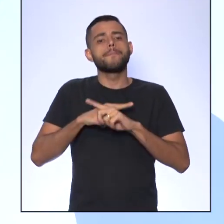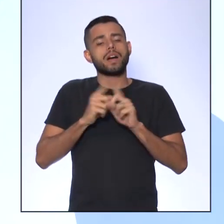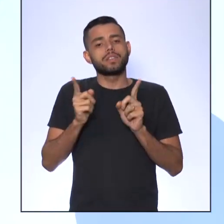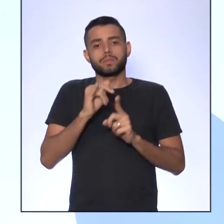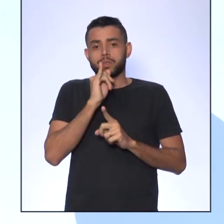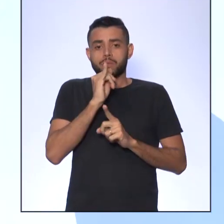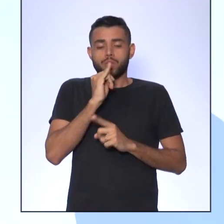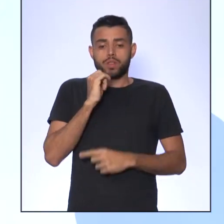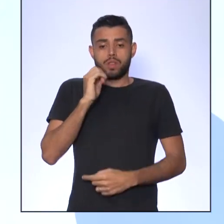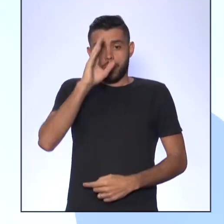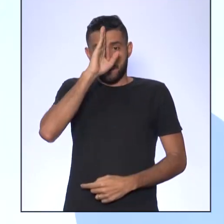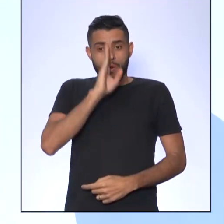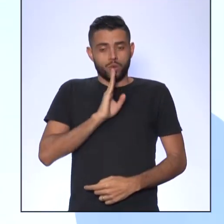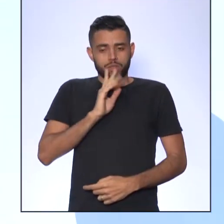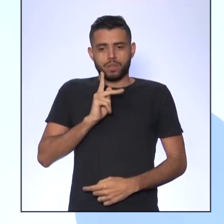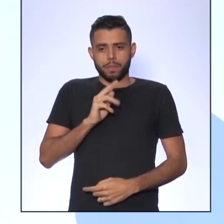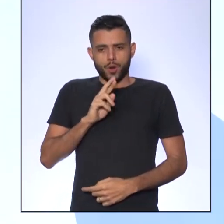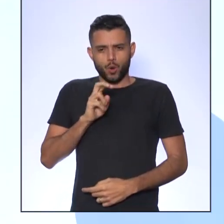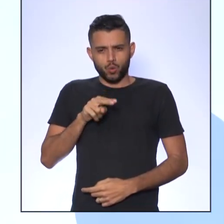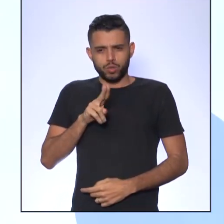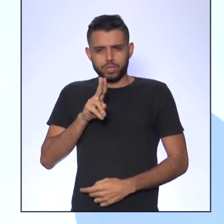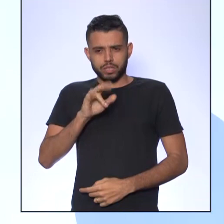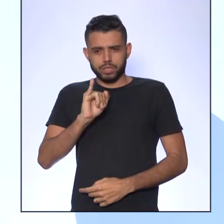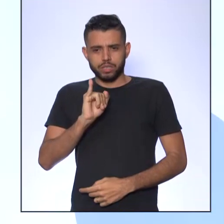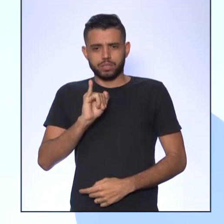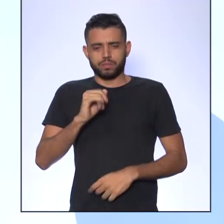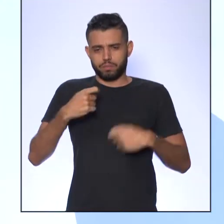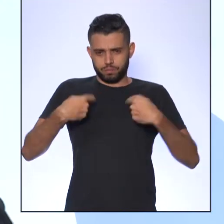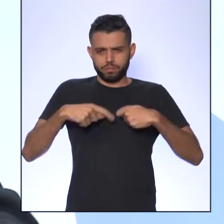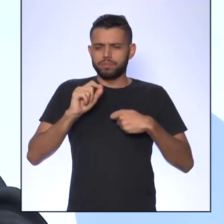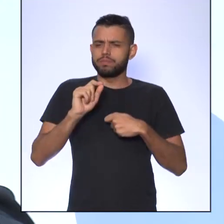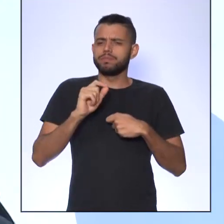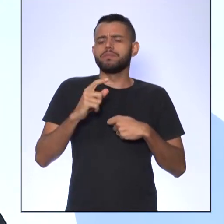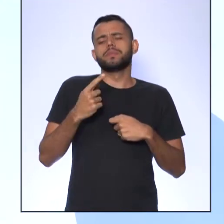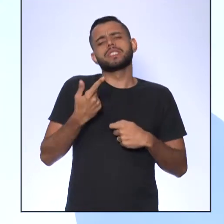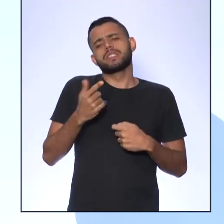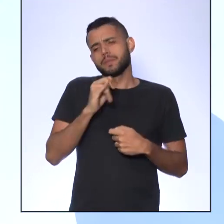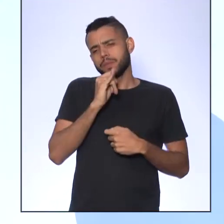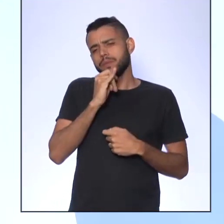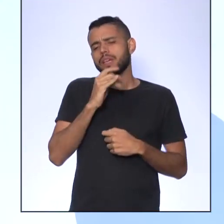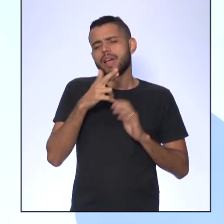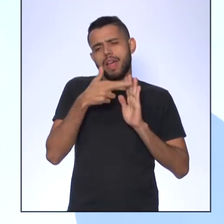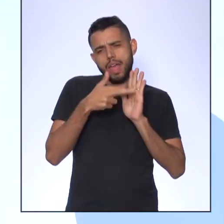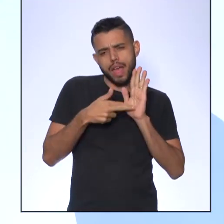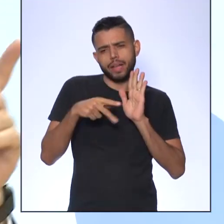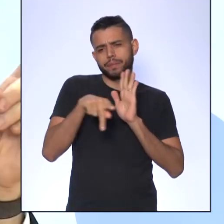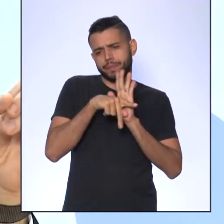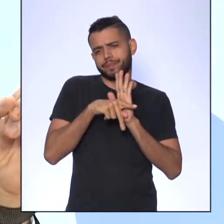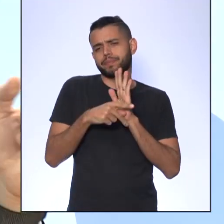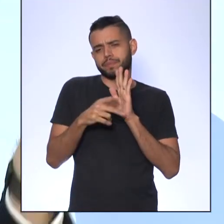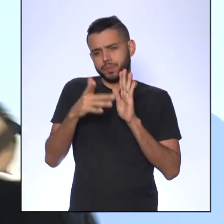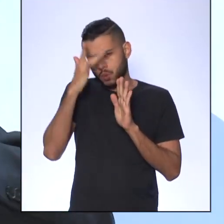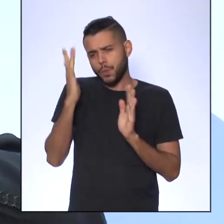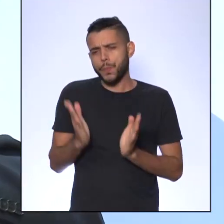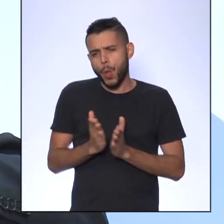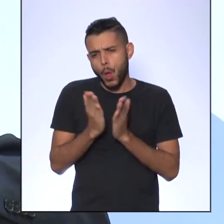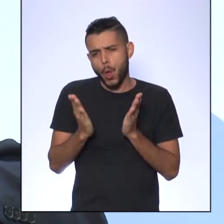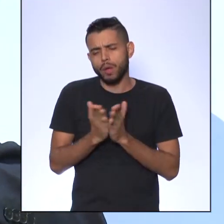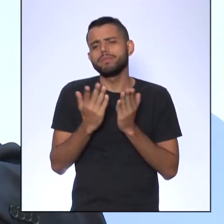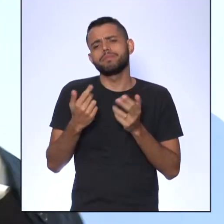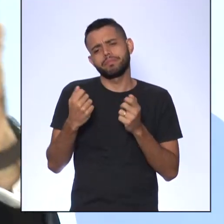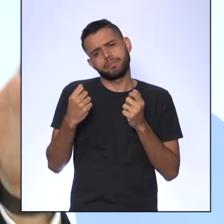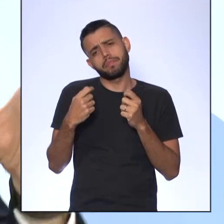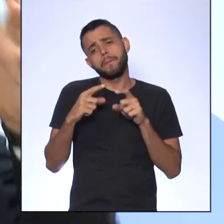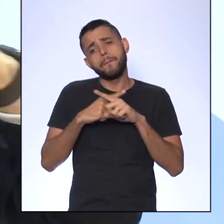concorrer à bolsa do ProUni, eu preciso primeiro ter as condições socioeconômicas, ser uma pessoa que precisa, logicamente, mas eu tenho que ter feito o